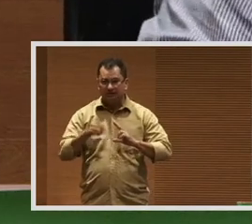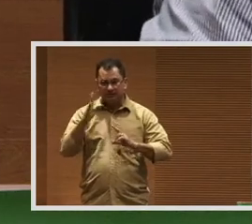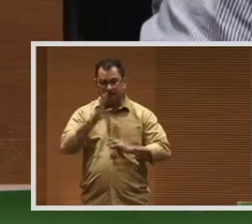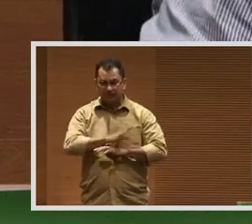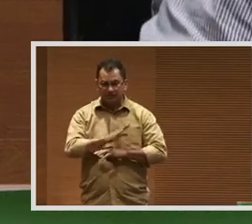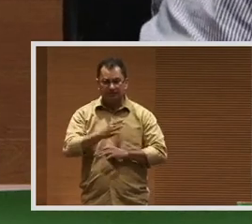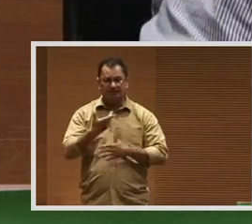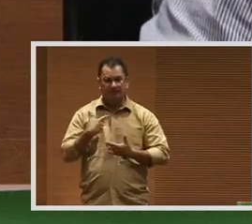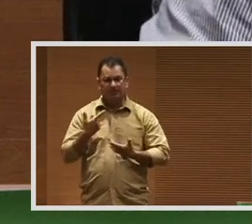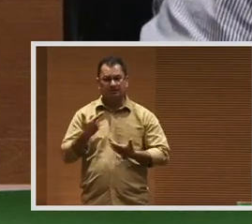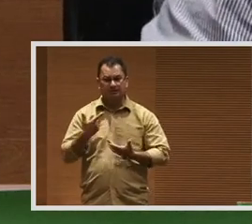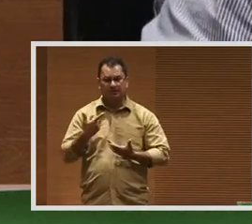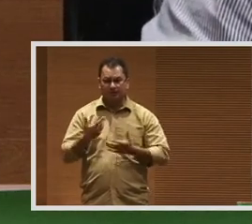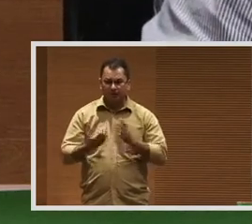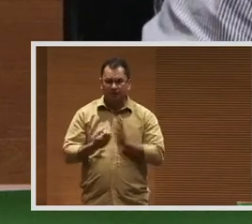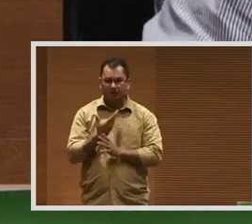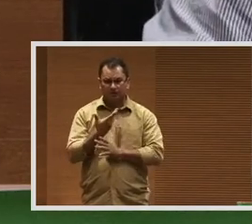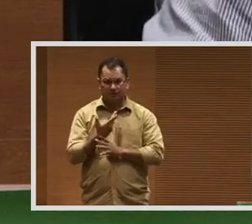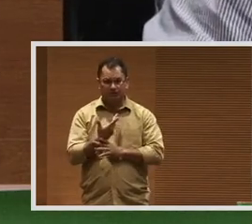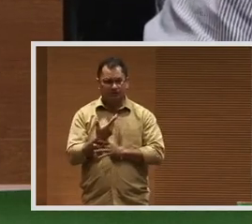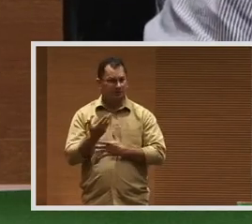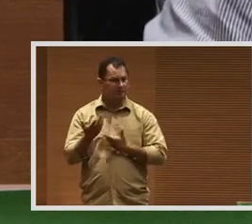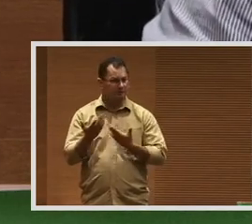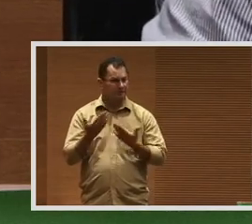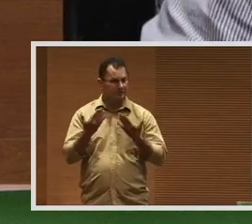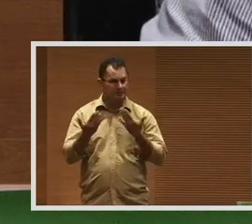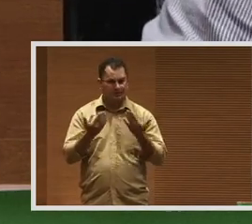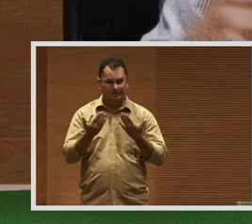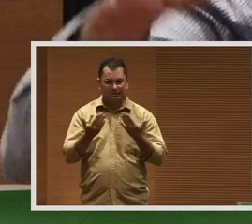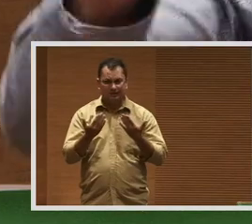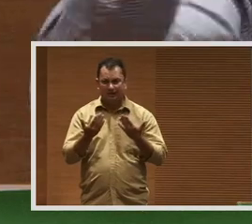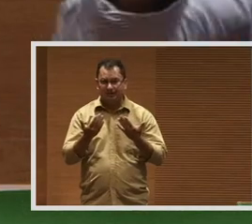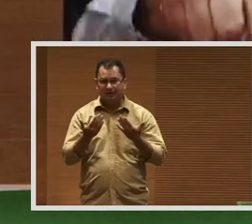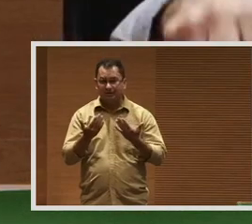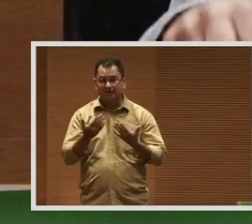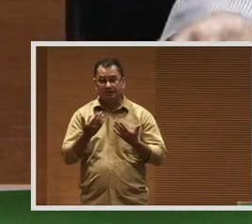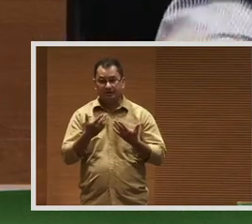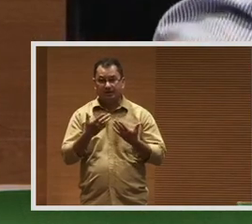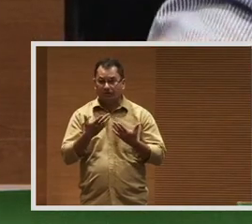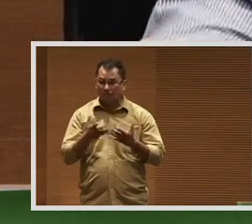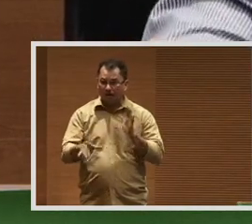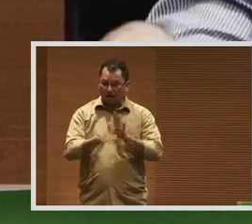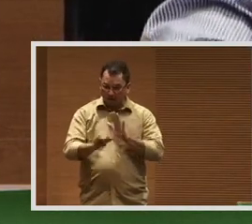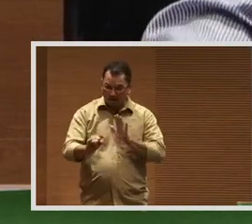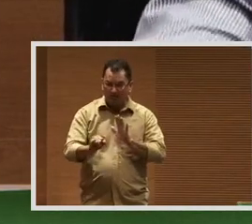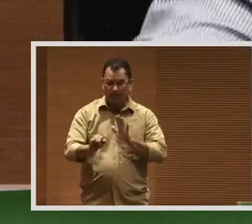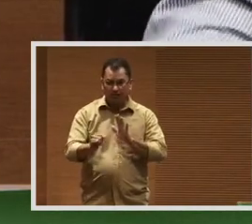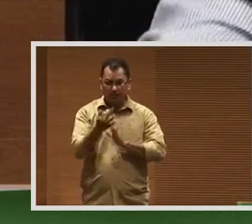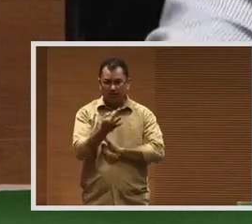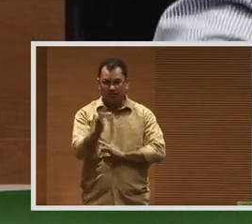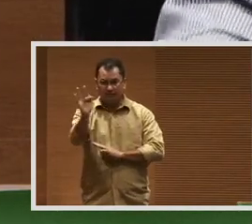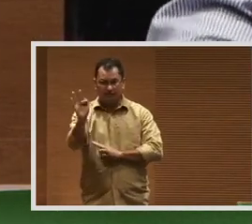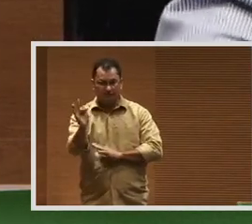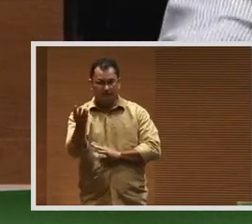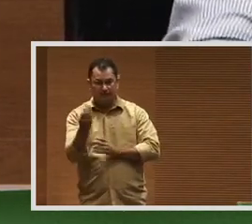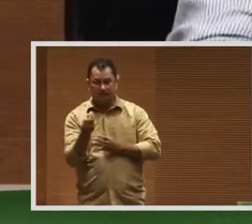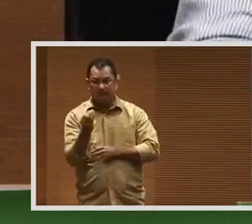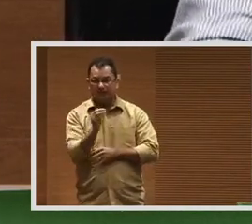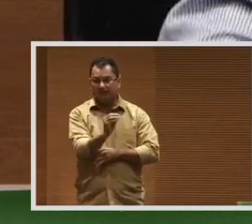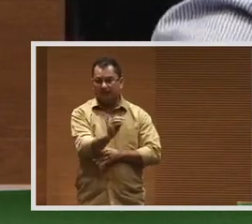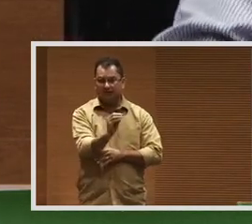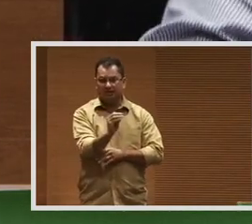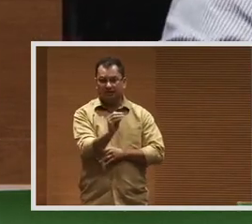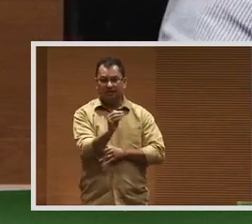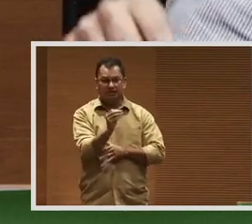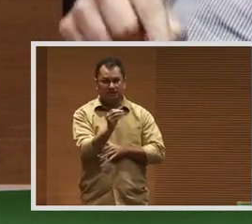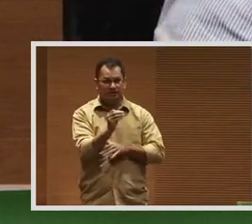trama construída por psicanalistas que aprovaram uma lei federal para implantar rastreamento de autismo.